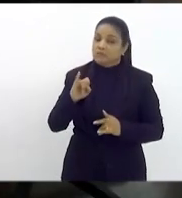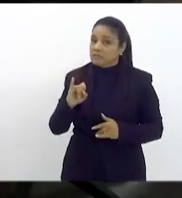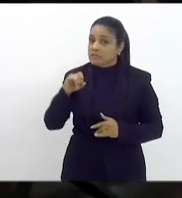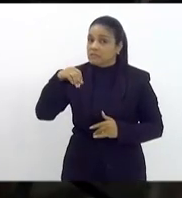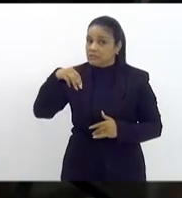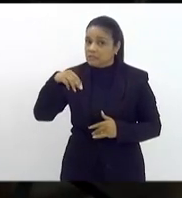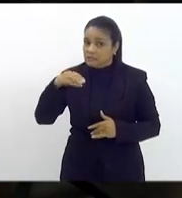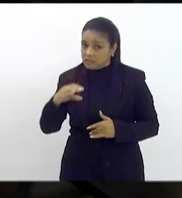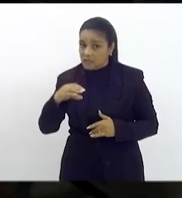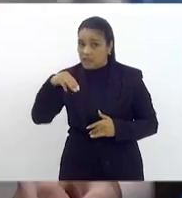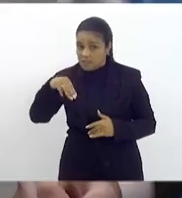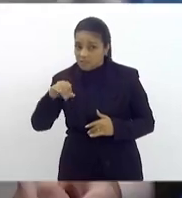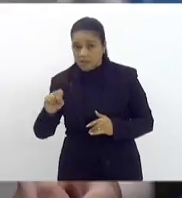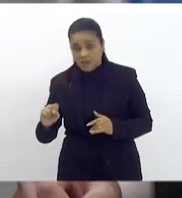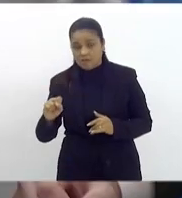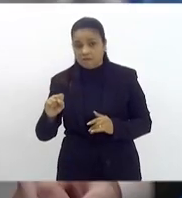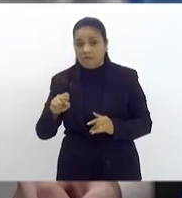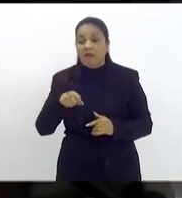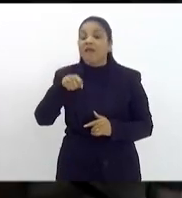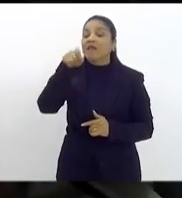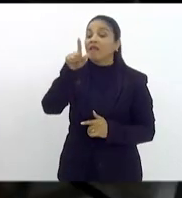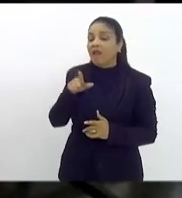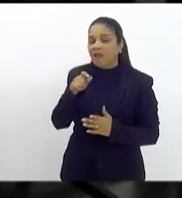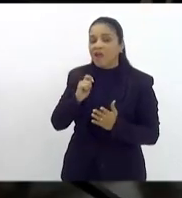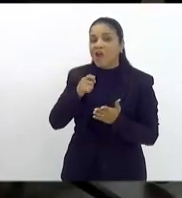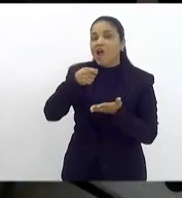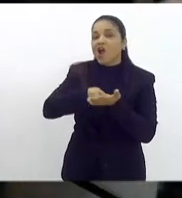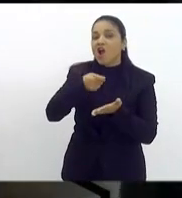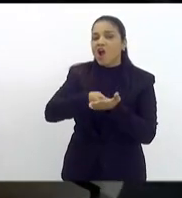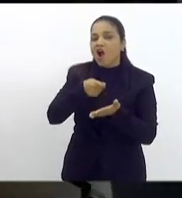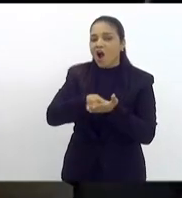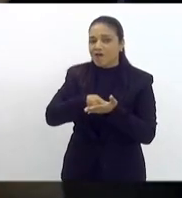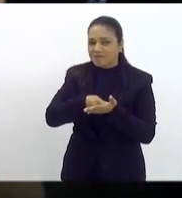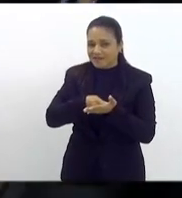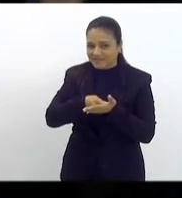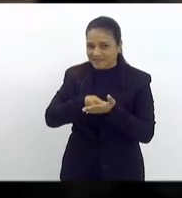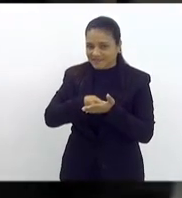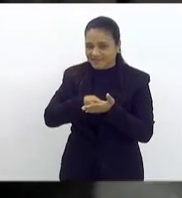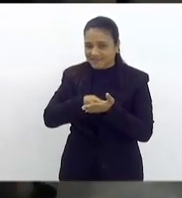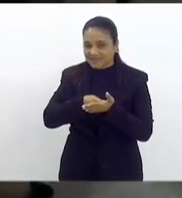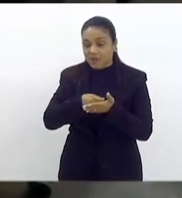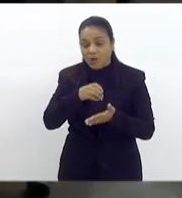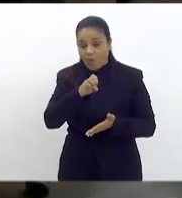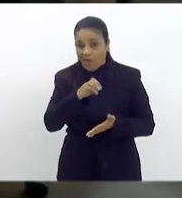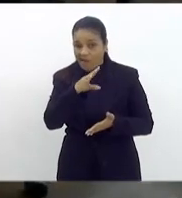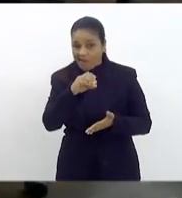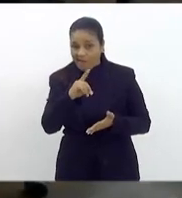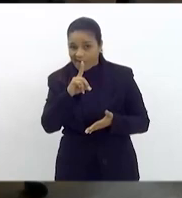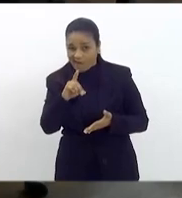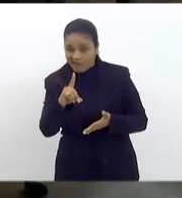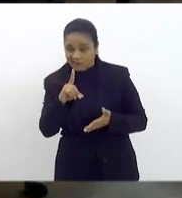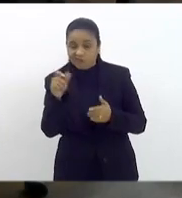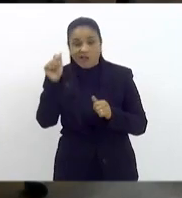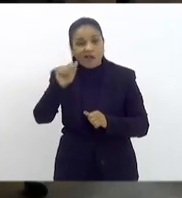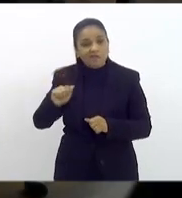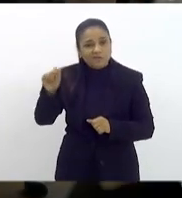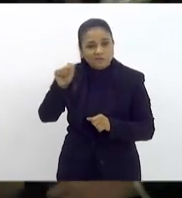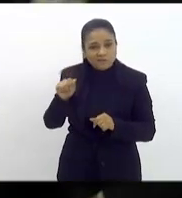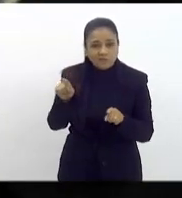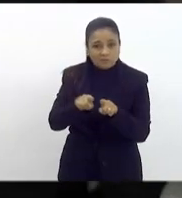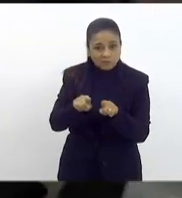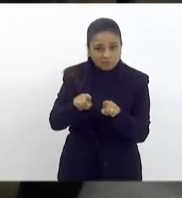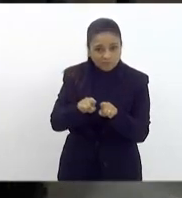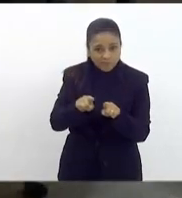que quem cobra o serviço? Na verdade, o ECAD e, por sua vez, as associações